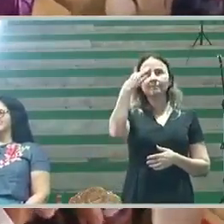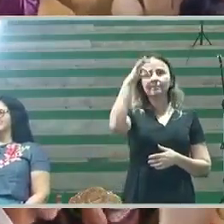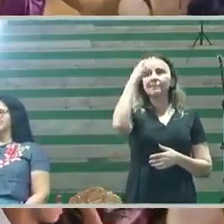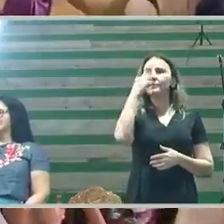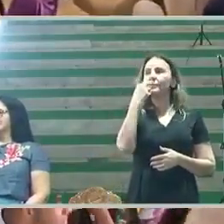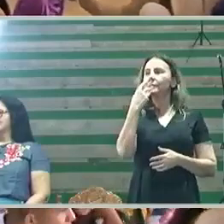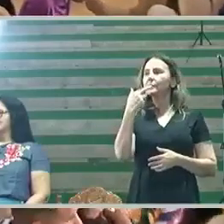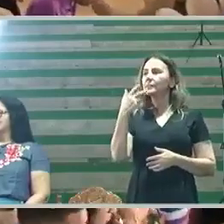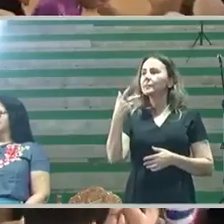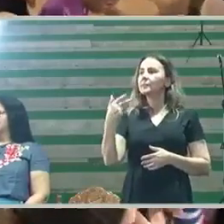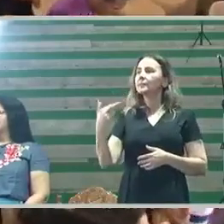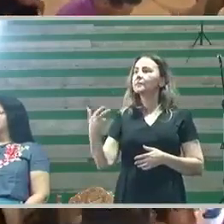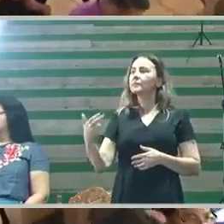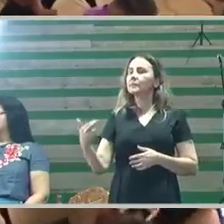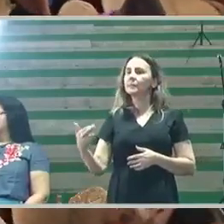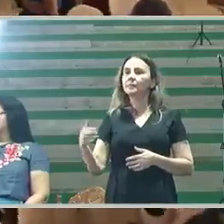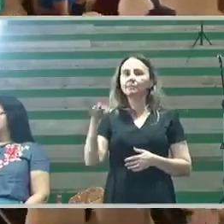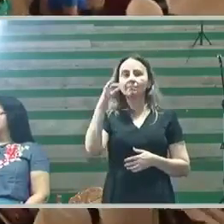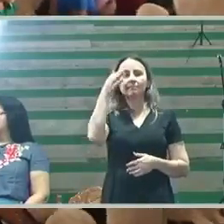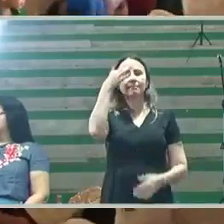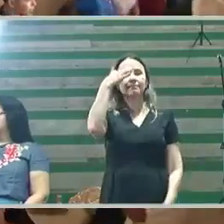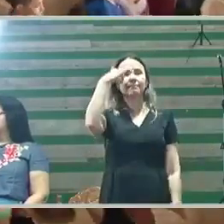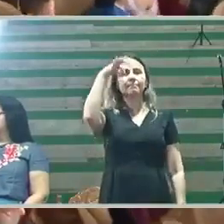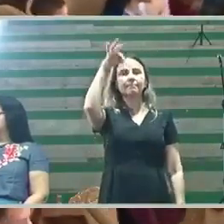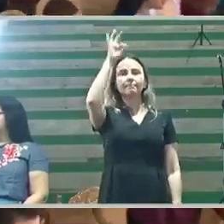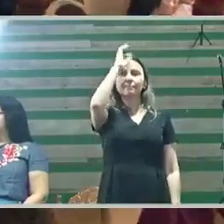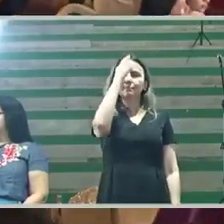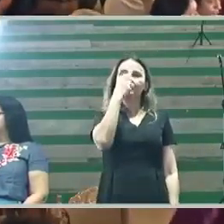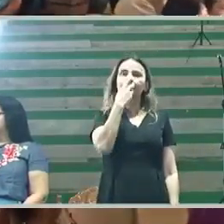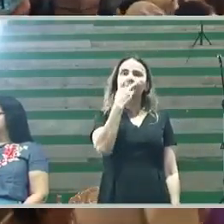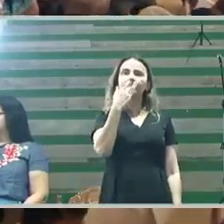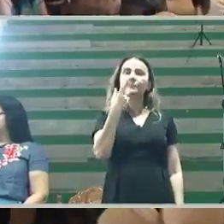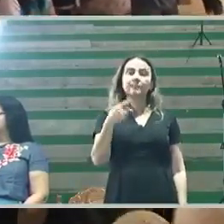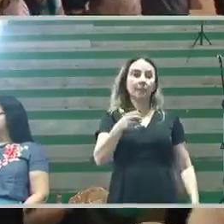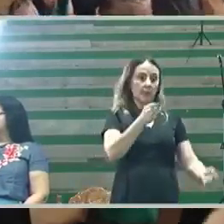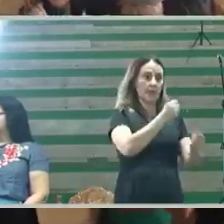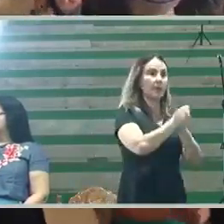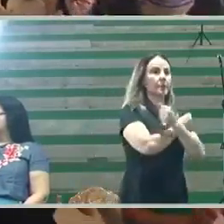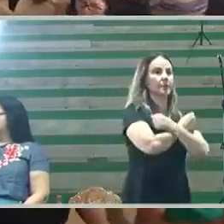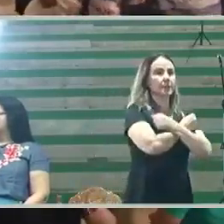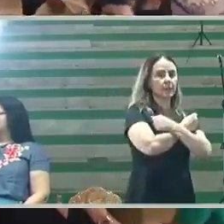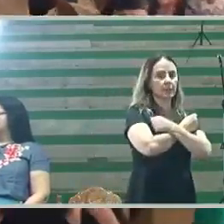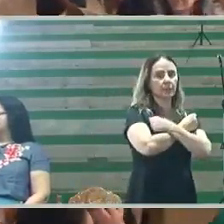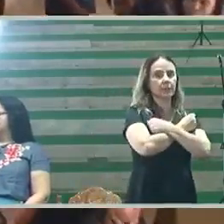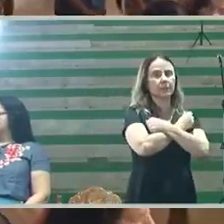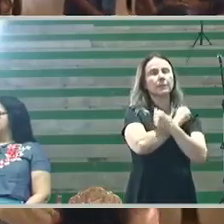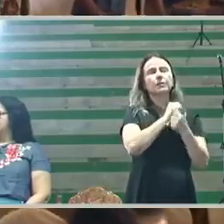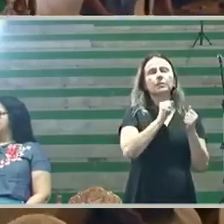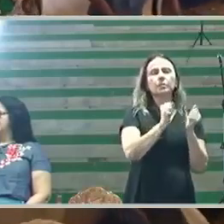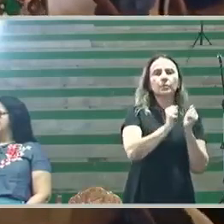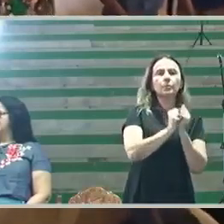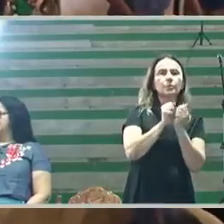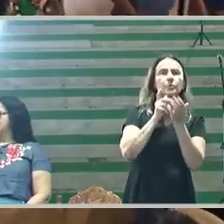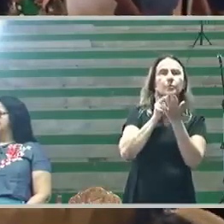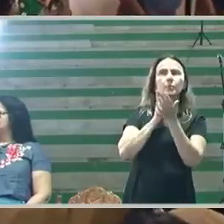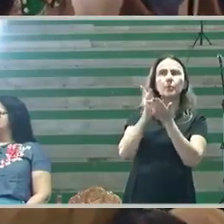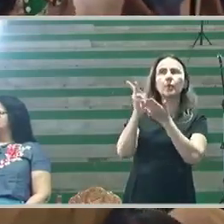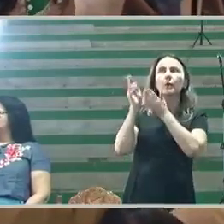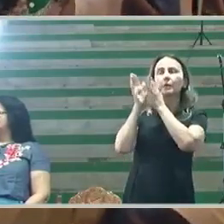Abraça e segura, vai. Inibi de conche. Tá abraçado aí? Começa a adorar a Deus abraçado com ele,